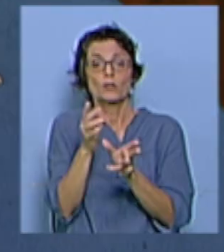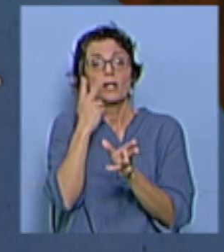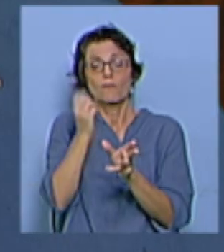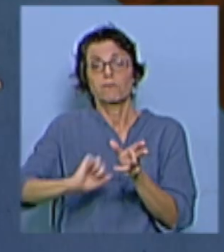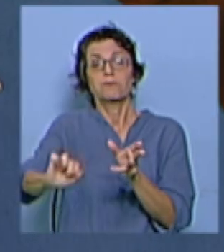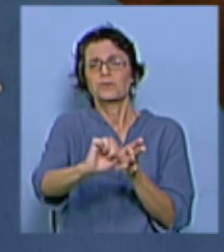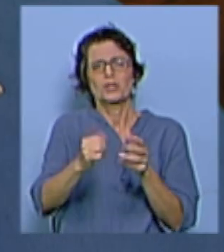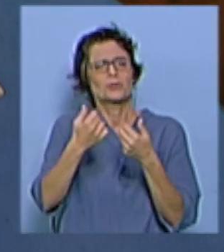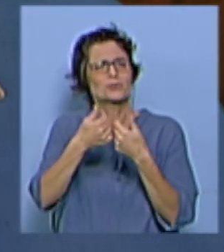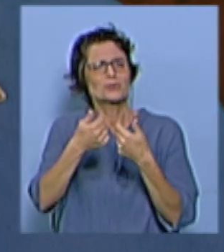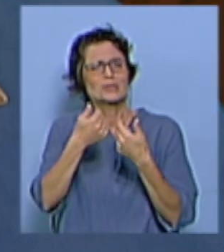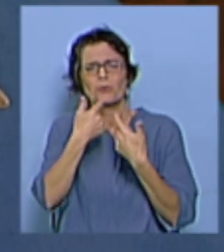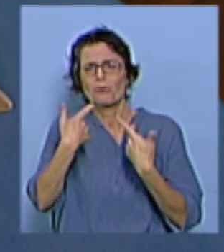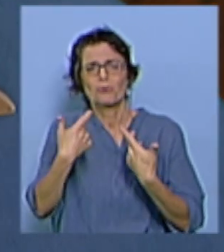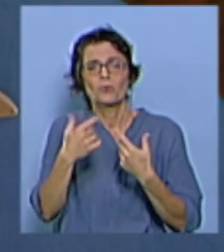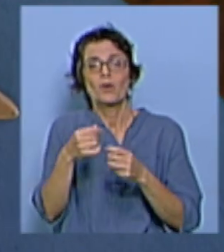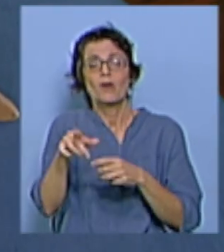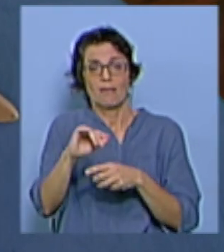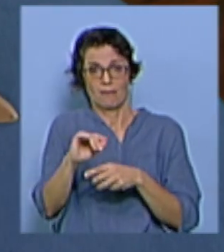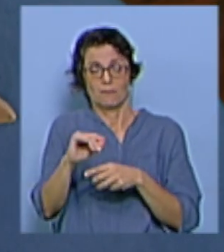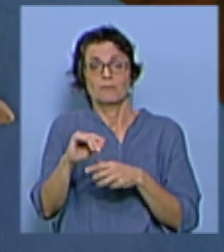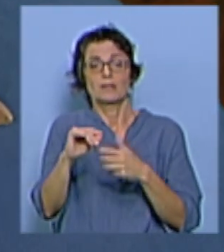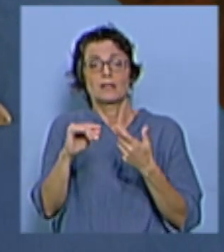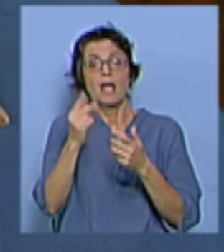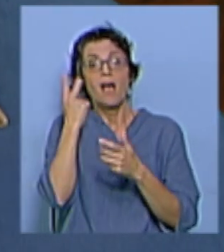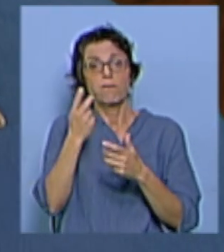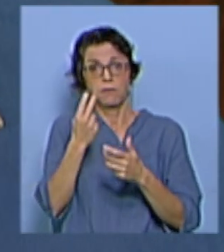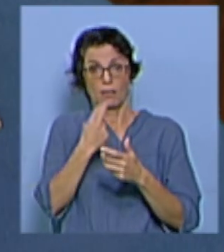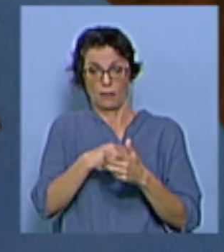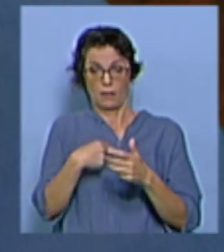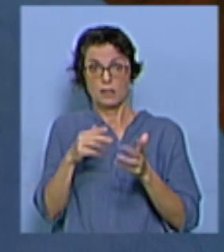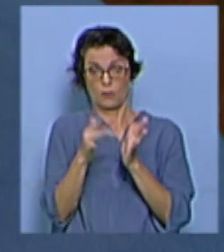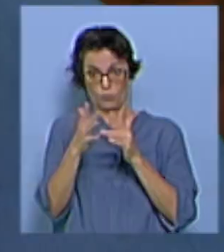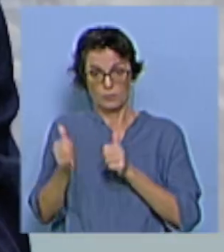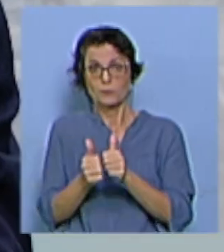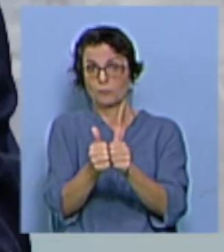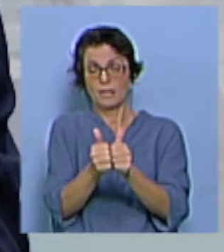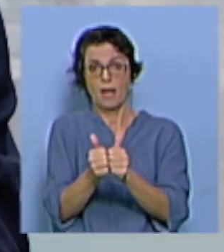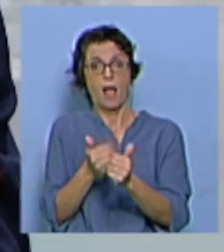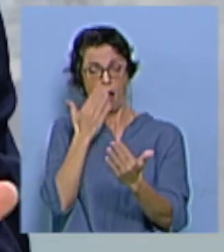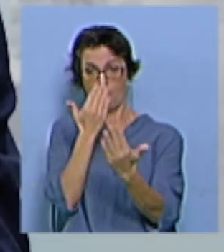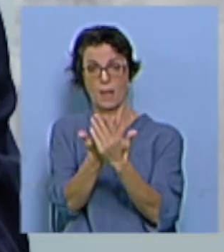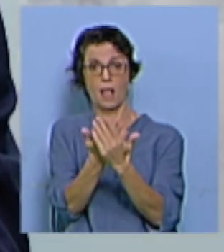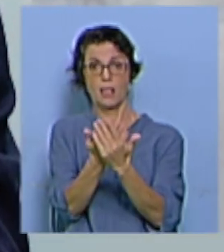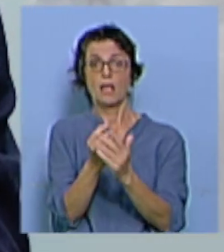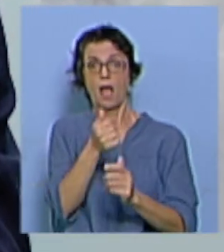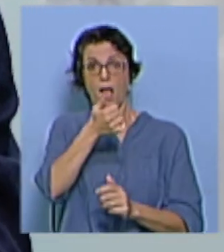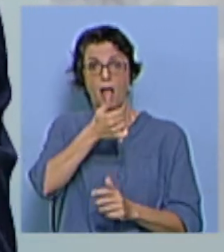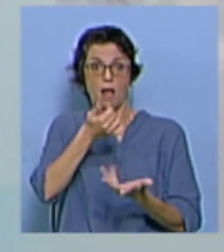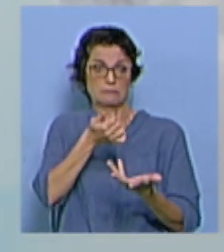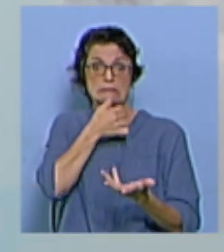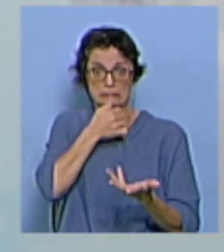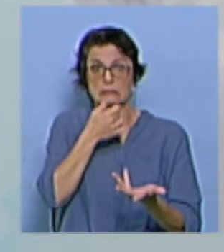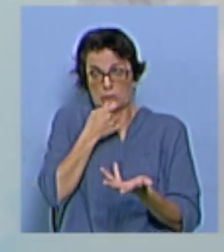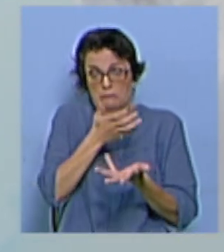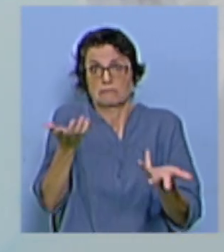vida e sobretudo a vida cristã nos põe diante de escolhas que nós temos que fazer, e essas escolhas são sempre um discernimento